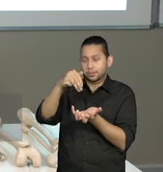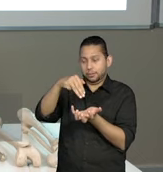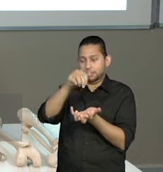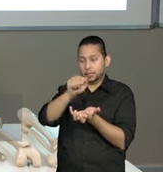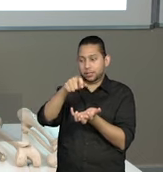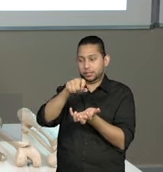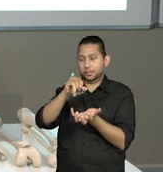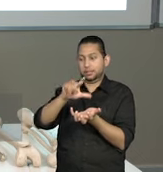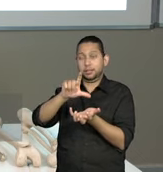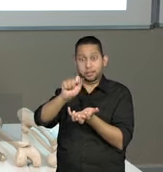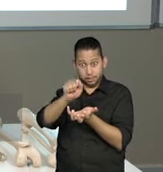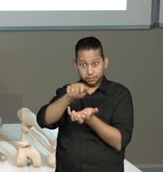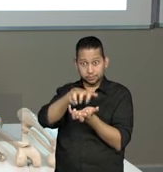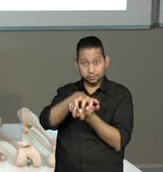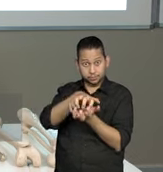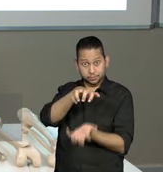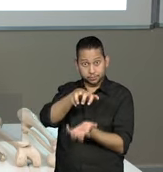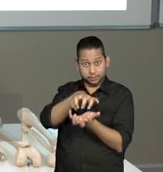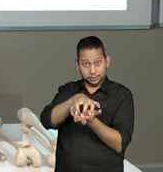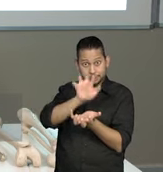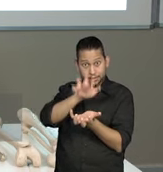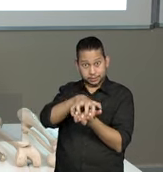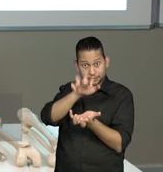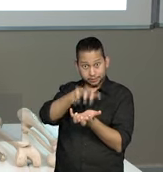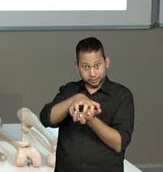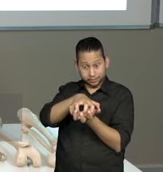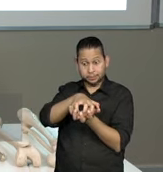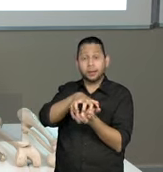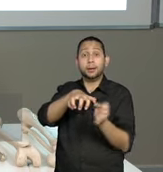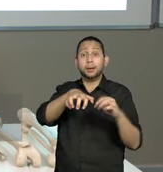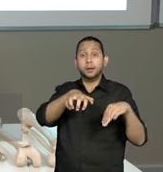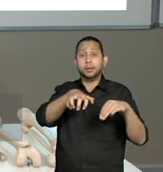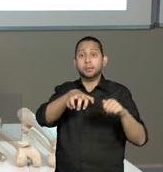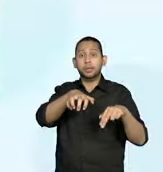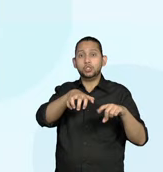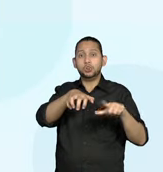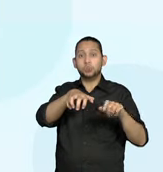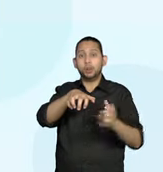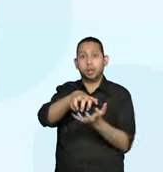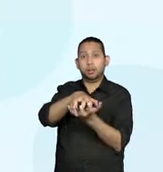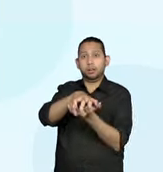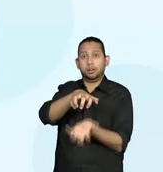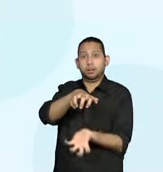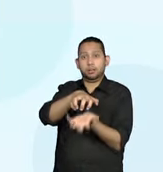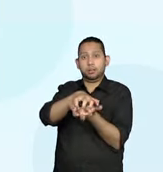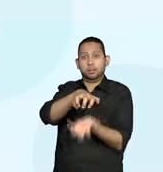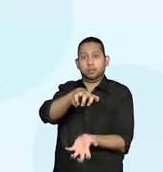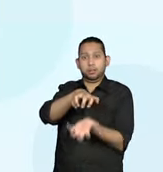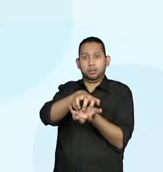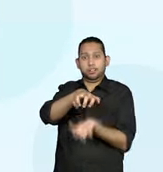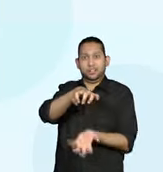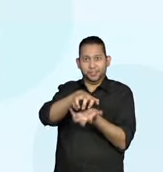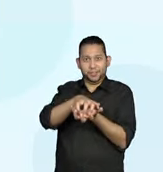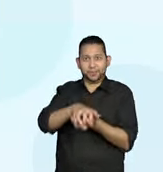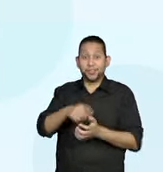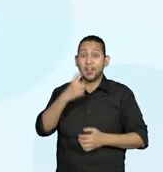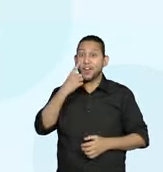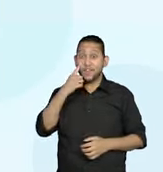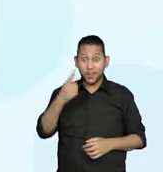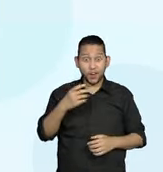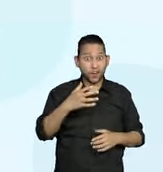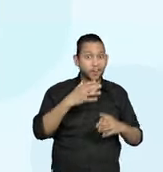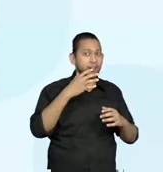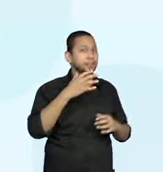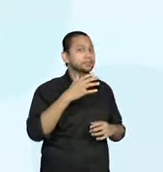gente mastigue, que a gente fale, faça esse tipo de movimento. Essa parte azul é o